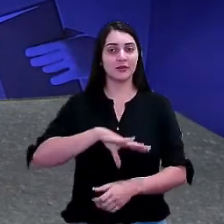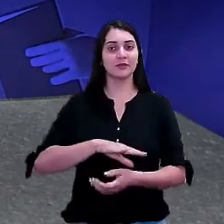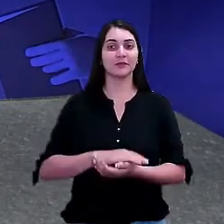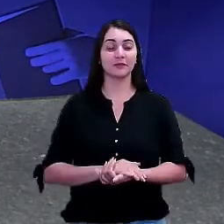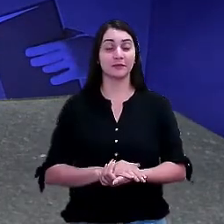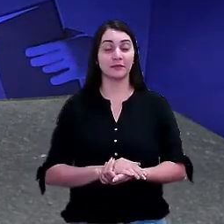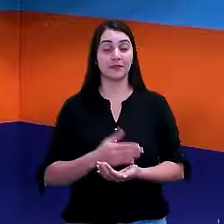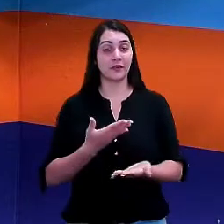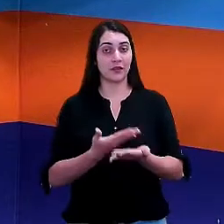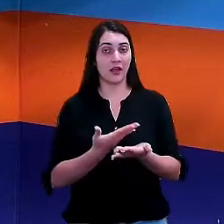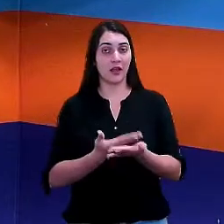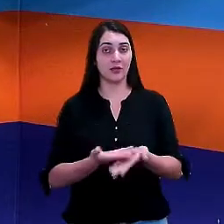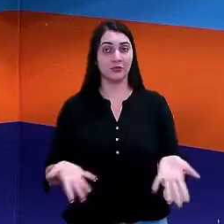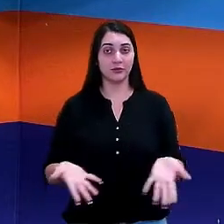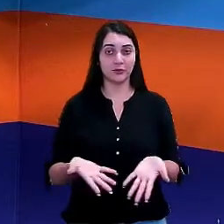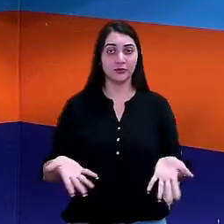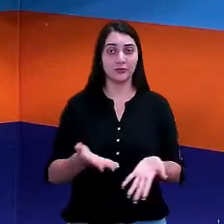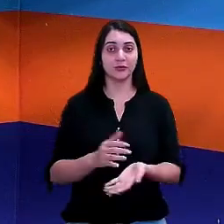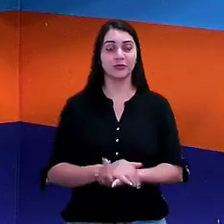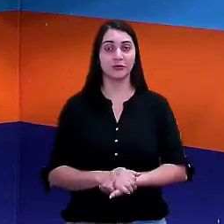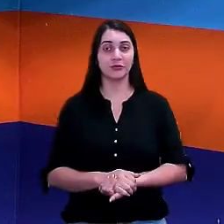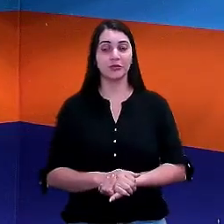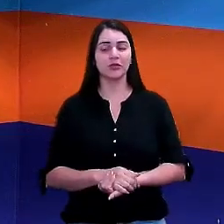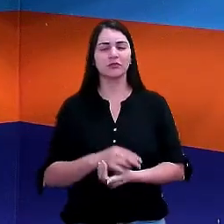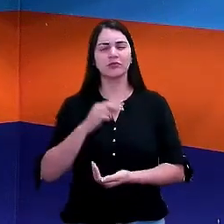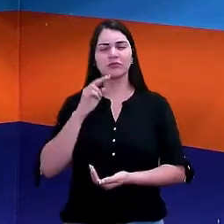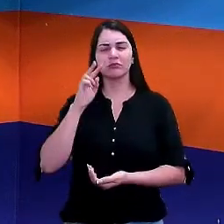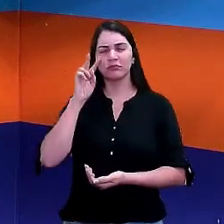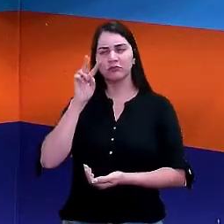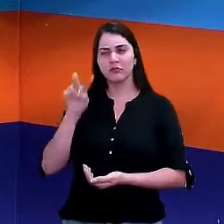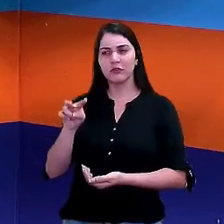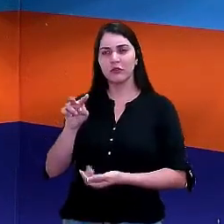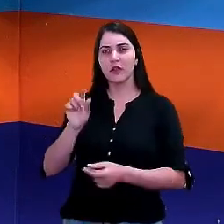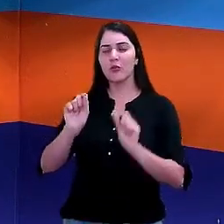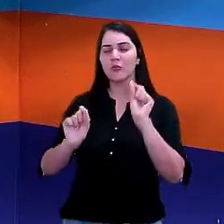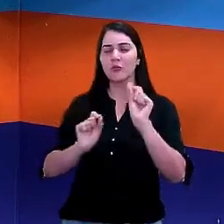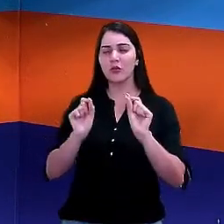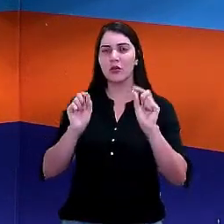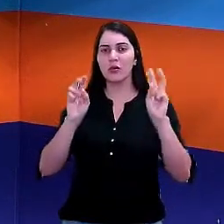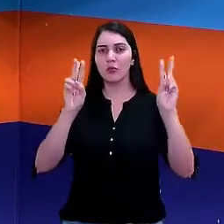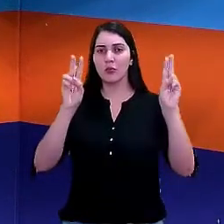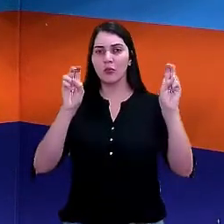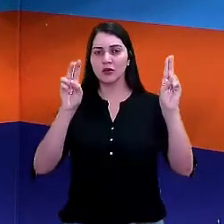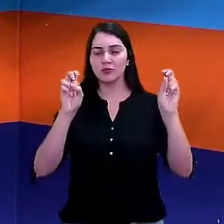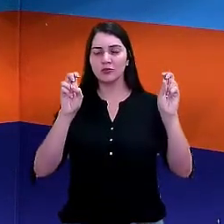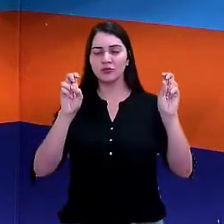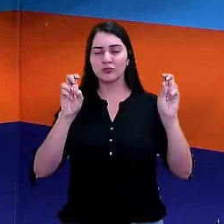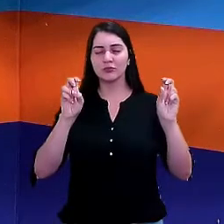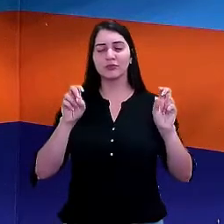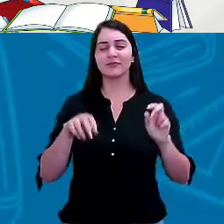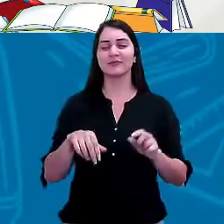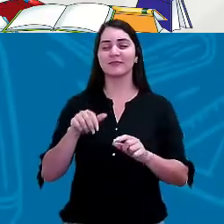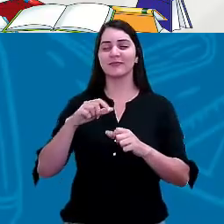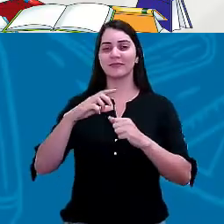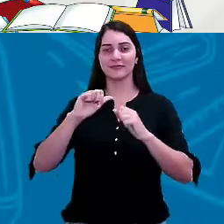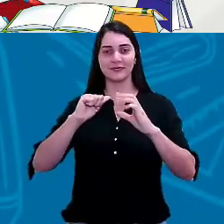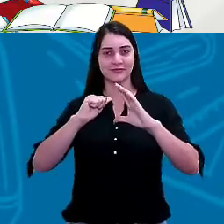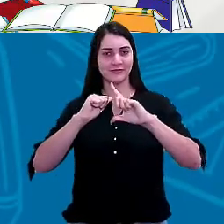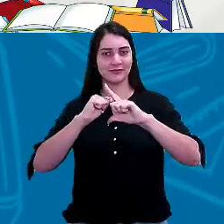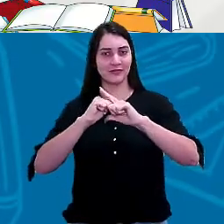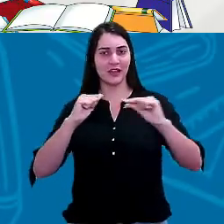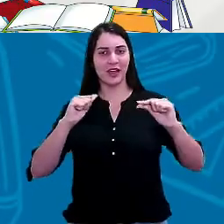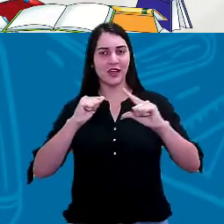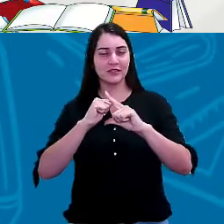nossa aula de hoje, a gente vai ver sobre um assunto que chamamos de artigo, tá? Quem já ouviu falar nesse